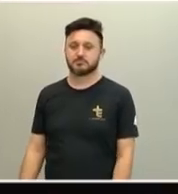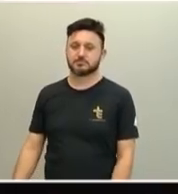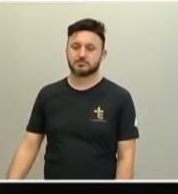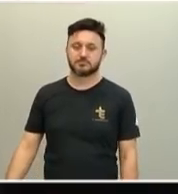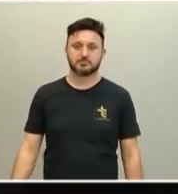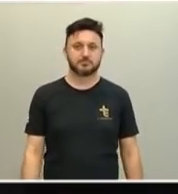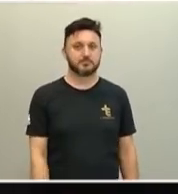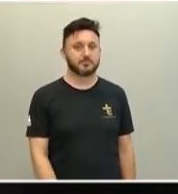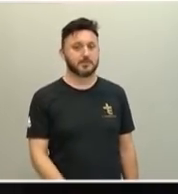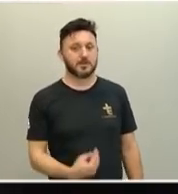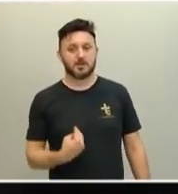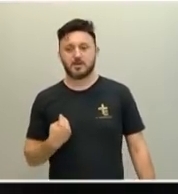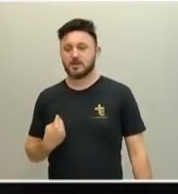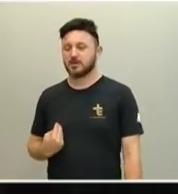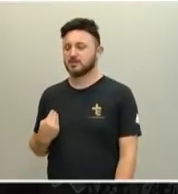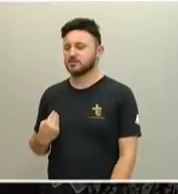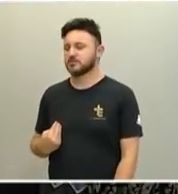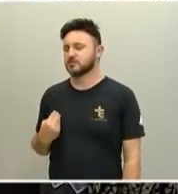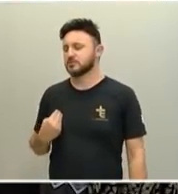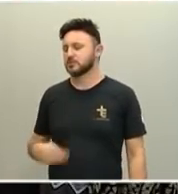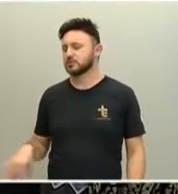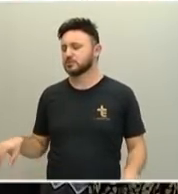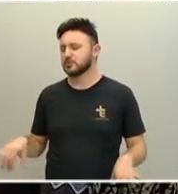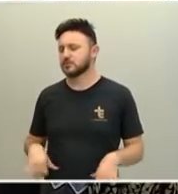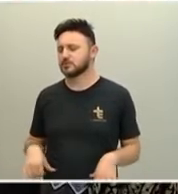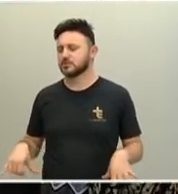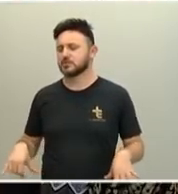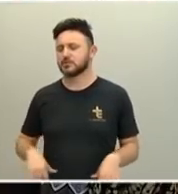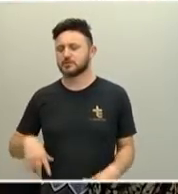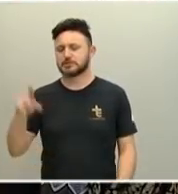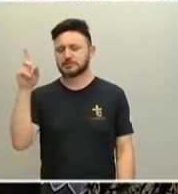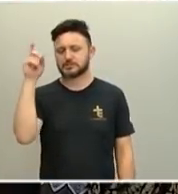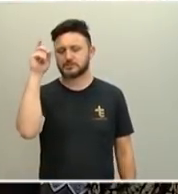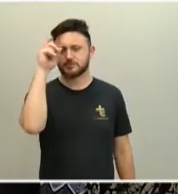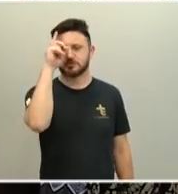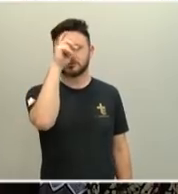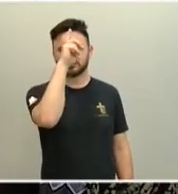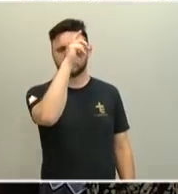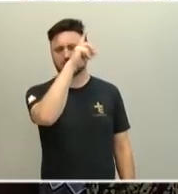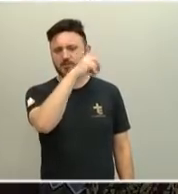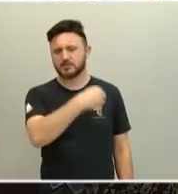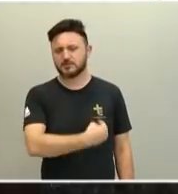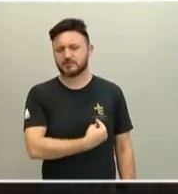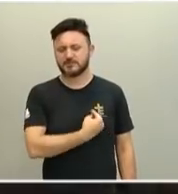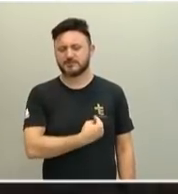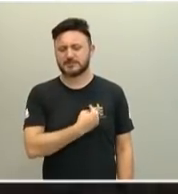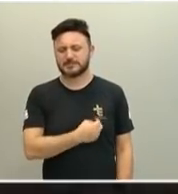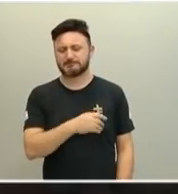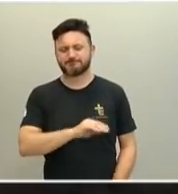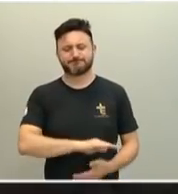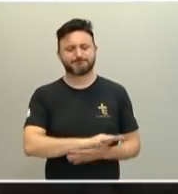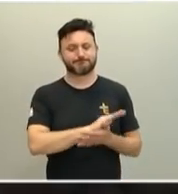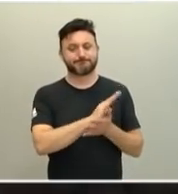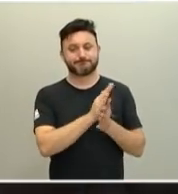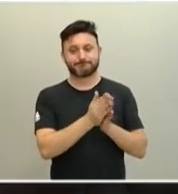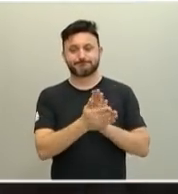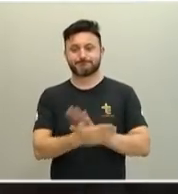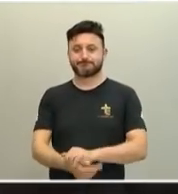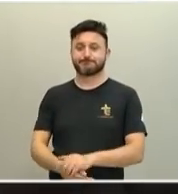estou num deserto sem vida e ferido. Levanta seus braços